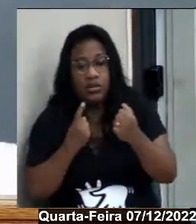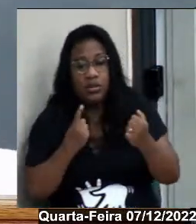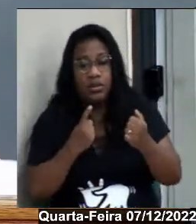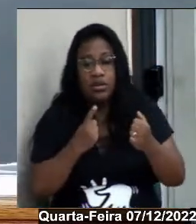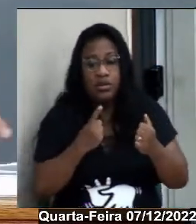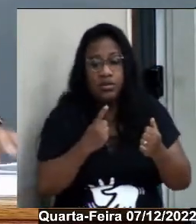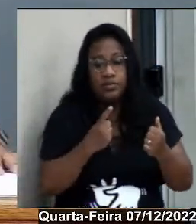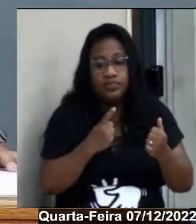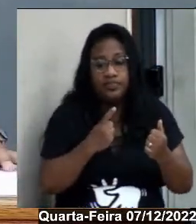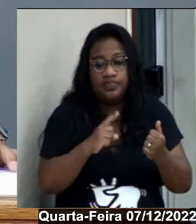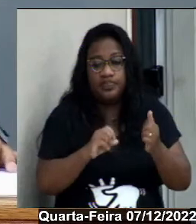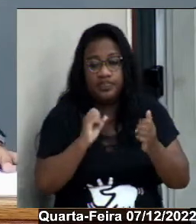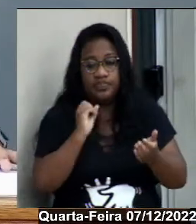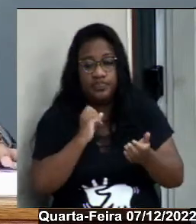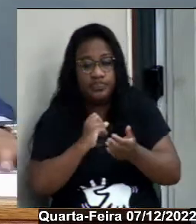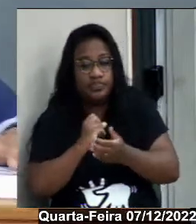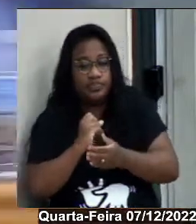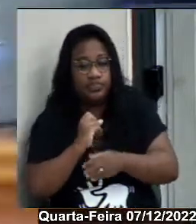A indicação número